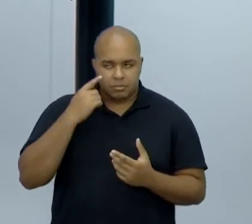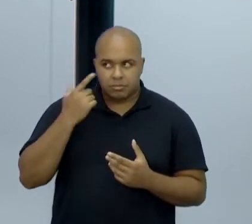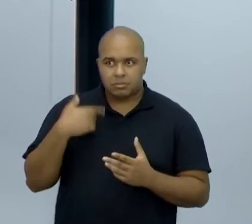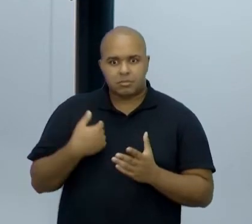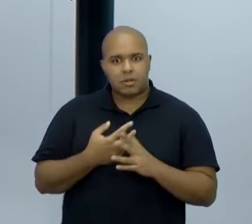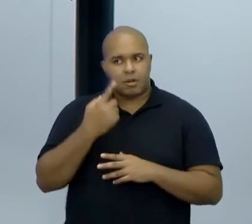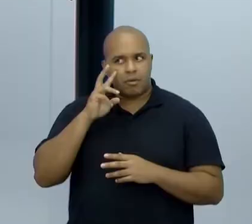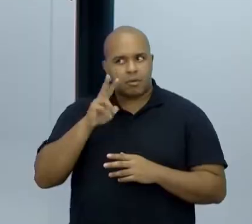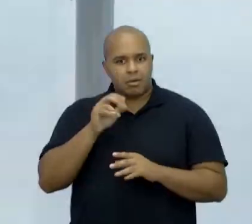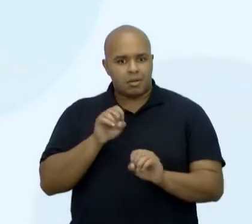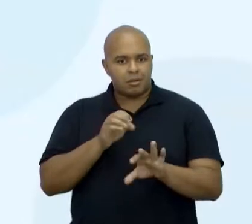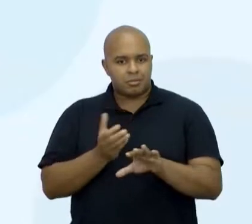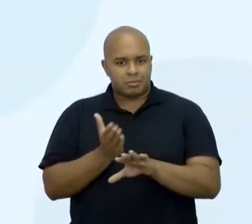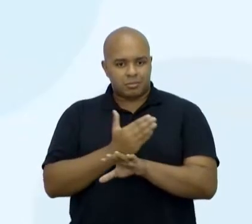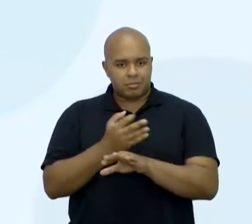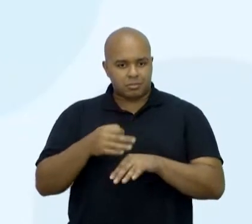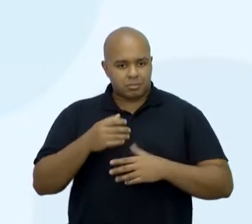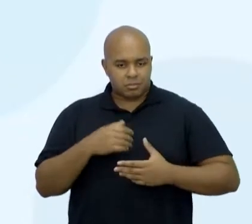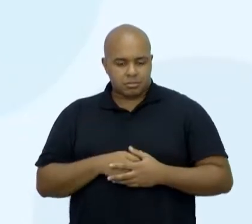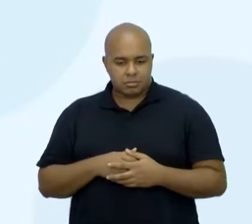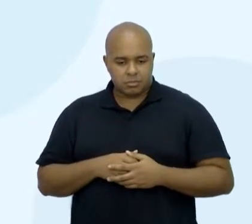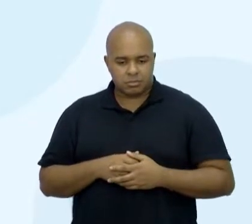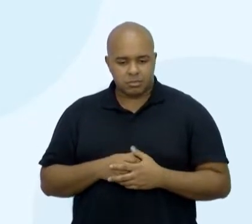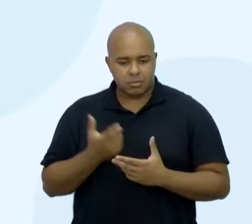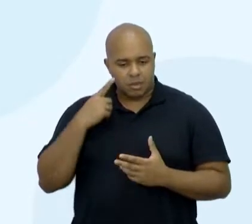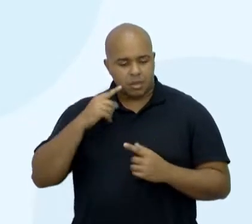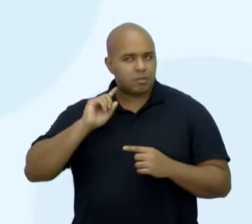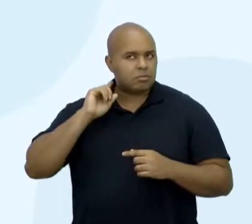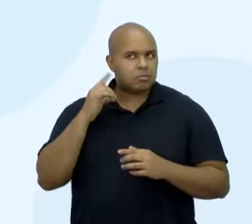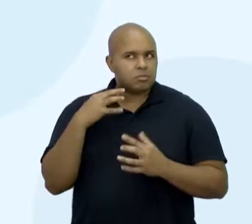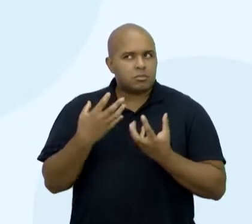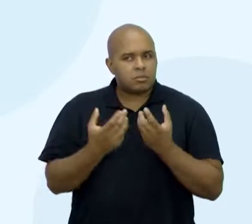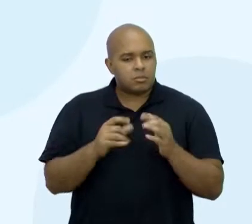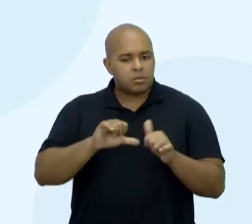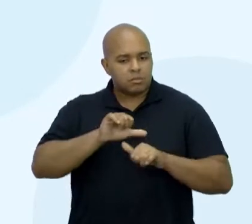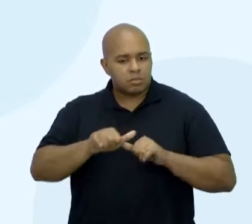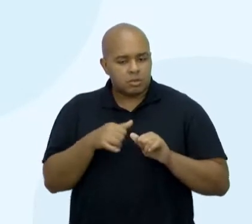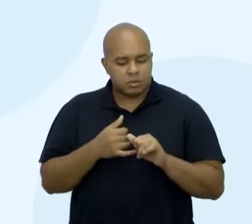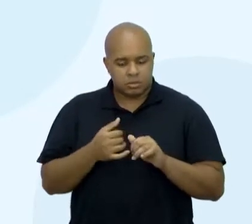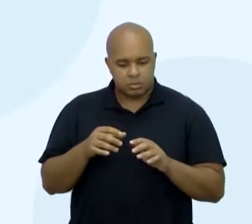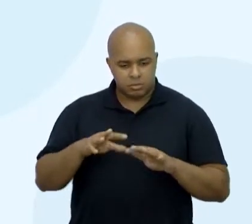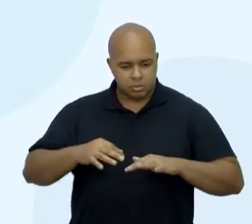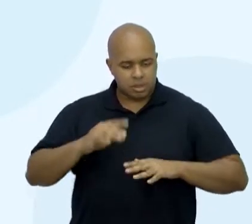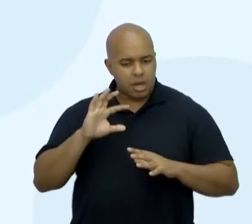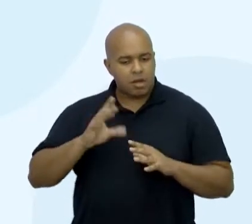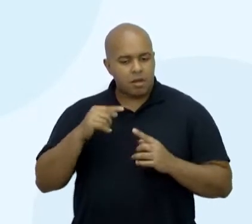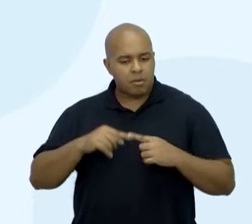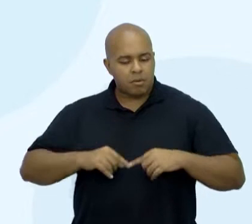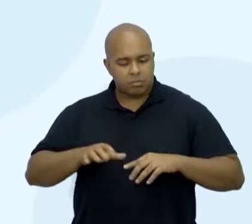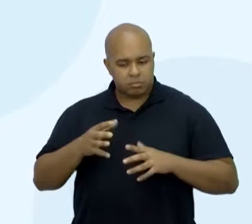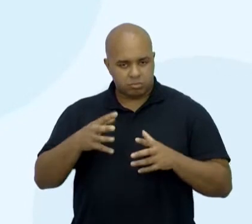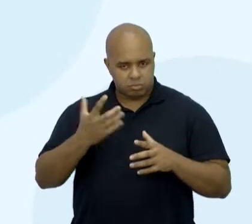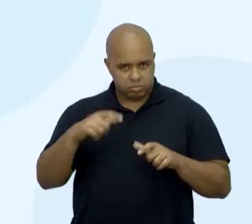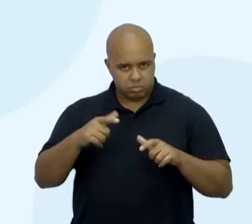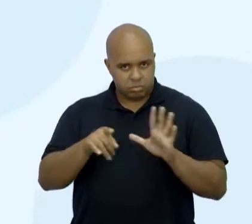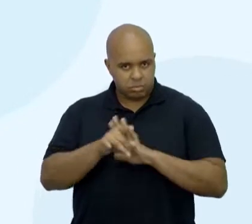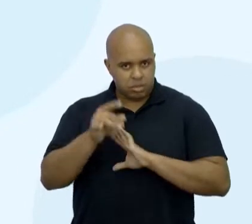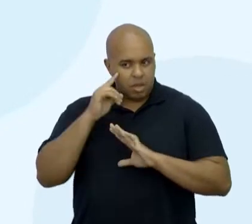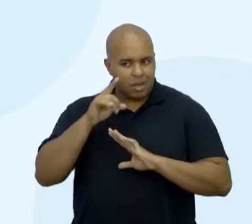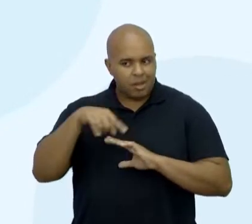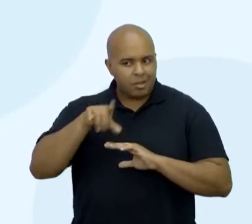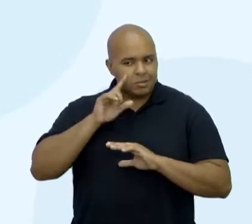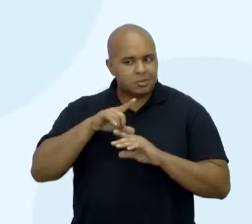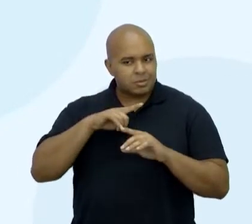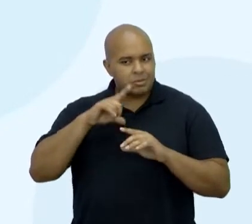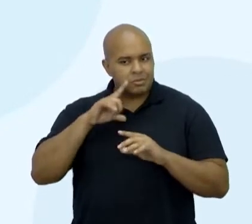Então vimos na aula passada aí a poluição, que é uma alteração ou modificação causada no ambiente, no qual